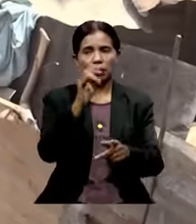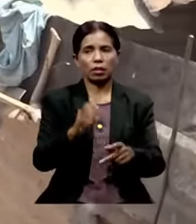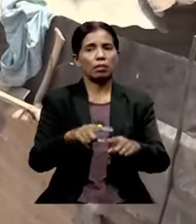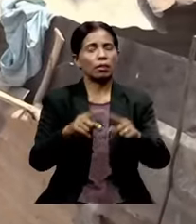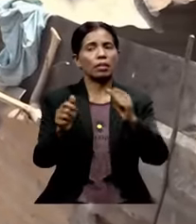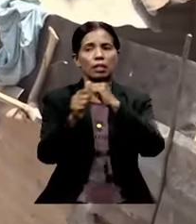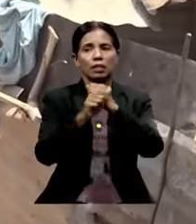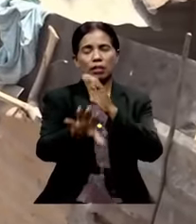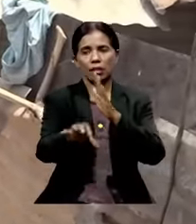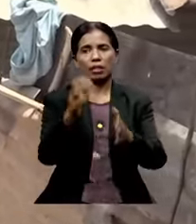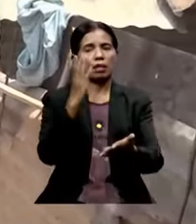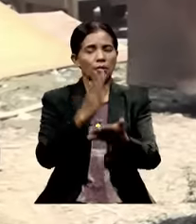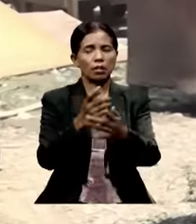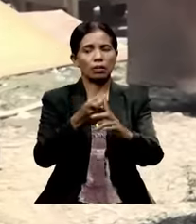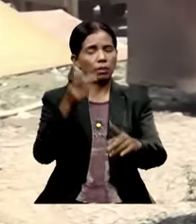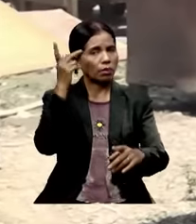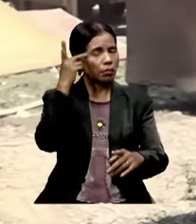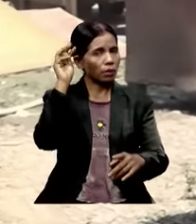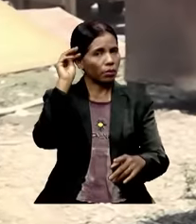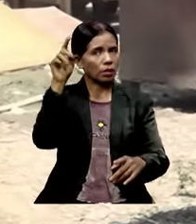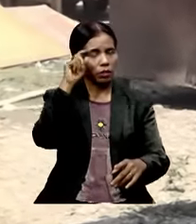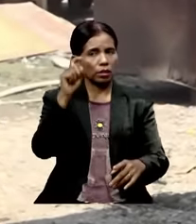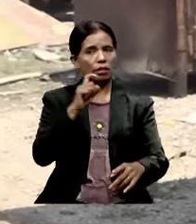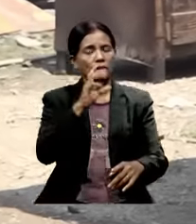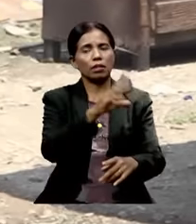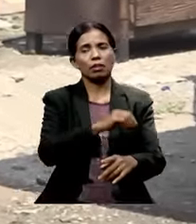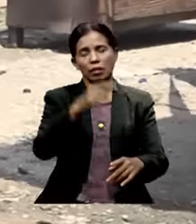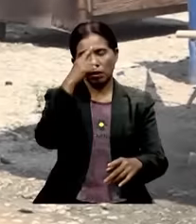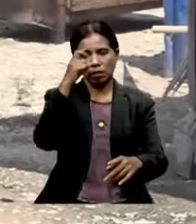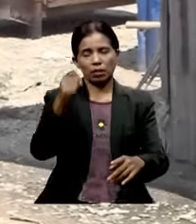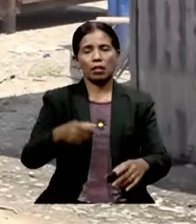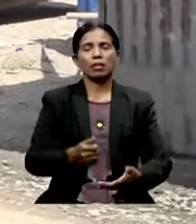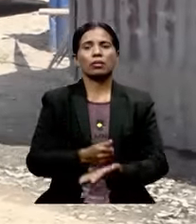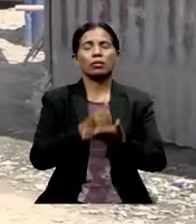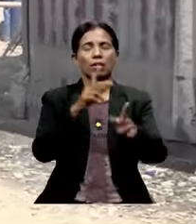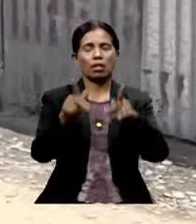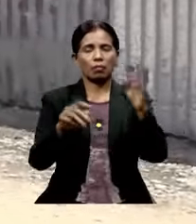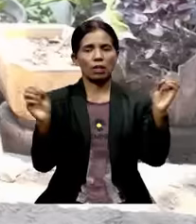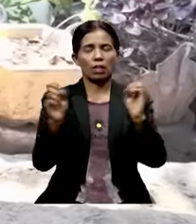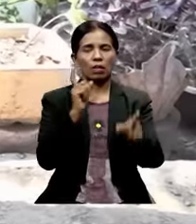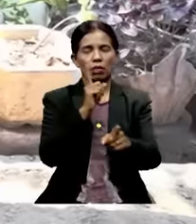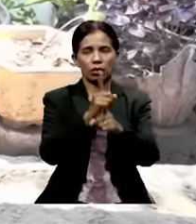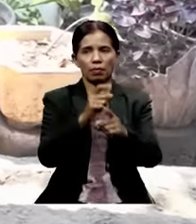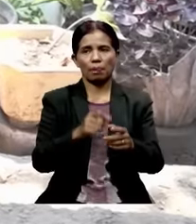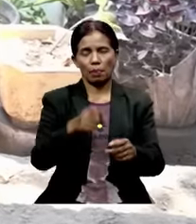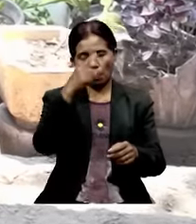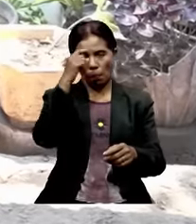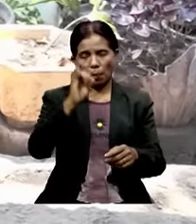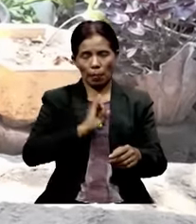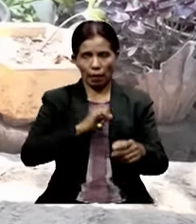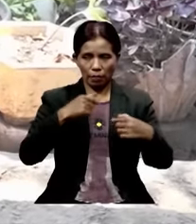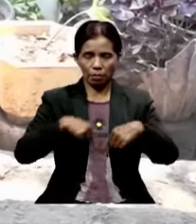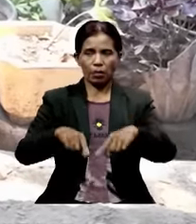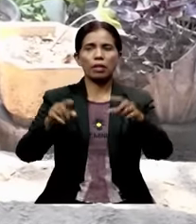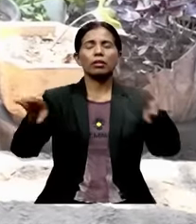ação, né, retan impedimento, se Primeiro-Ministro Kairala Sanana Guzmão, por razão trata habitante Sira, Lajo Digno. Tamba hau bakar ik servizu